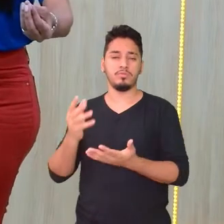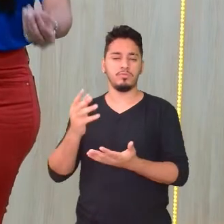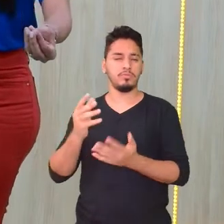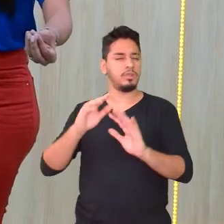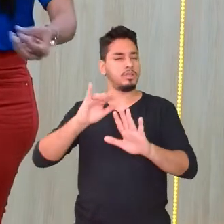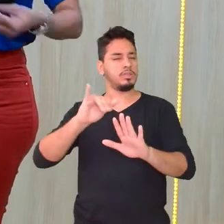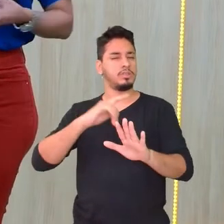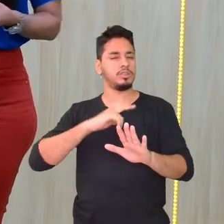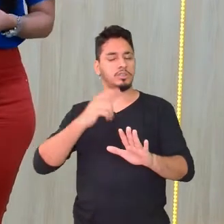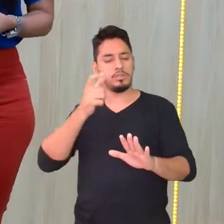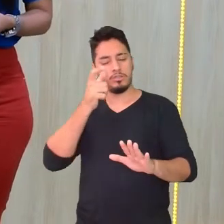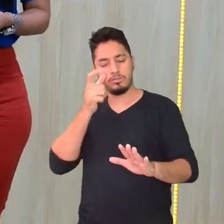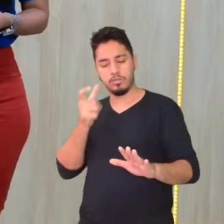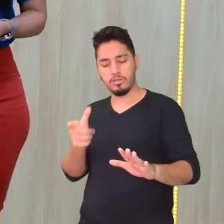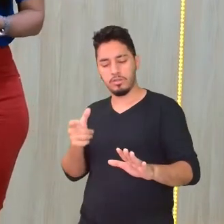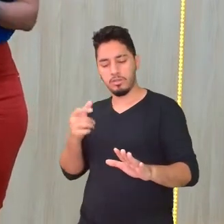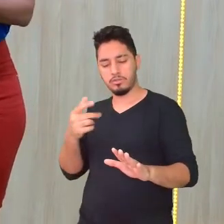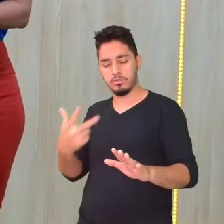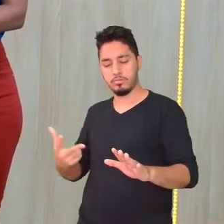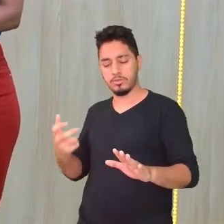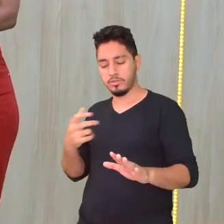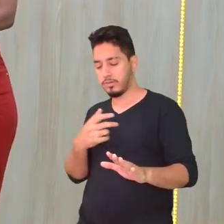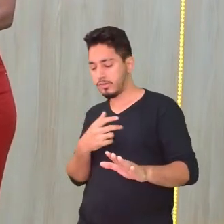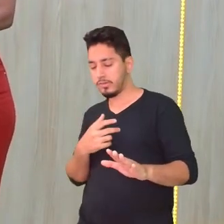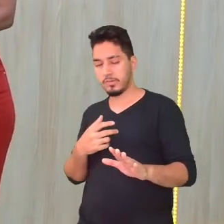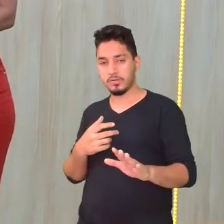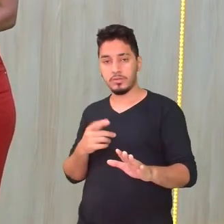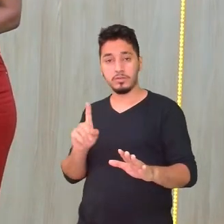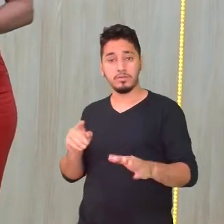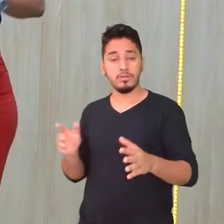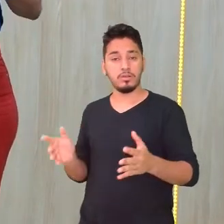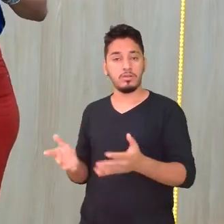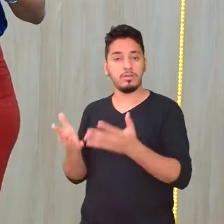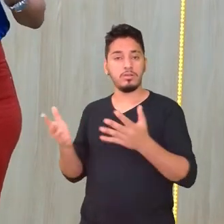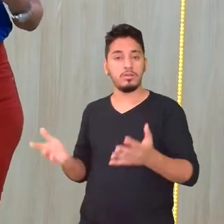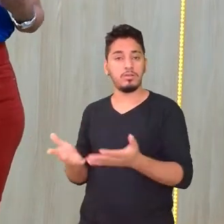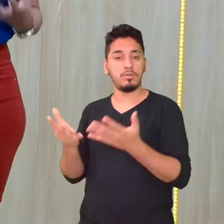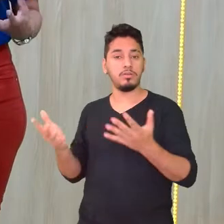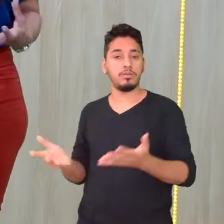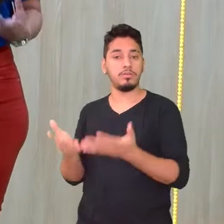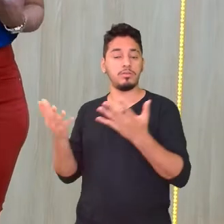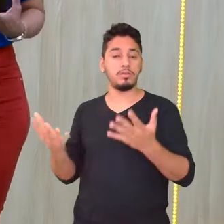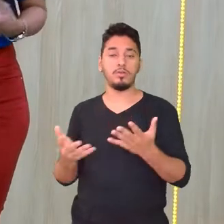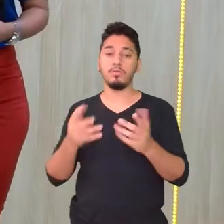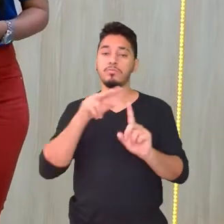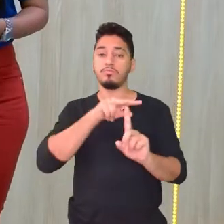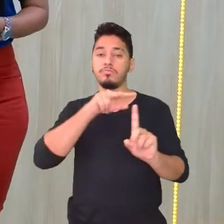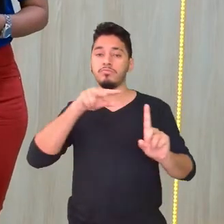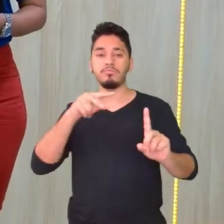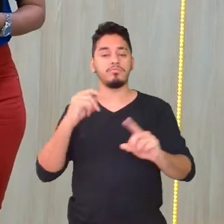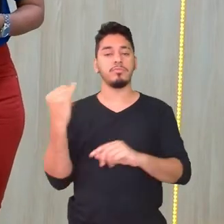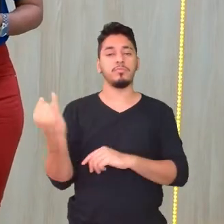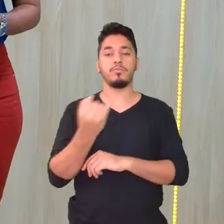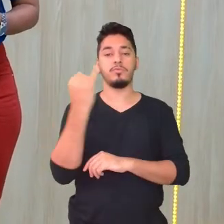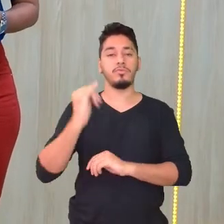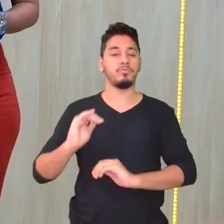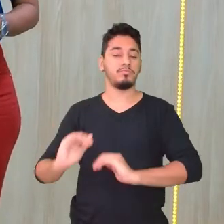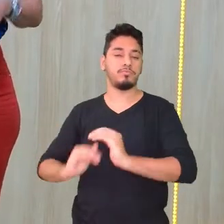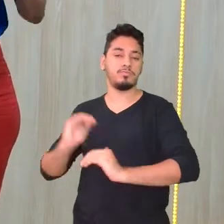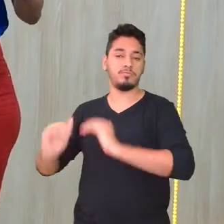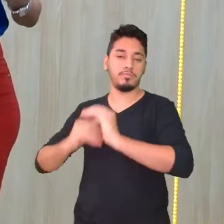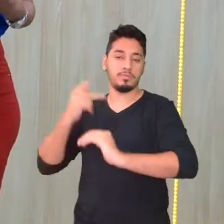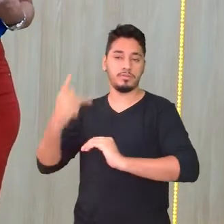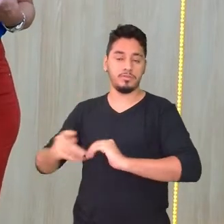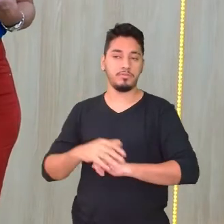nesses interesses, a gente está contemplando esse déficit motivacional como um aspecto importante para o desenvolvimento global do mesmo.